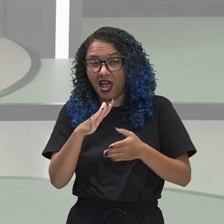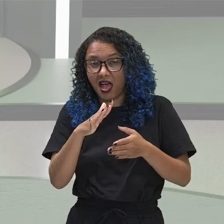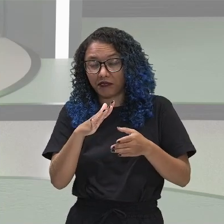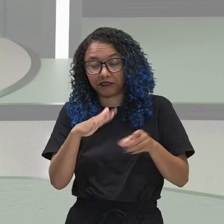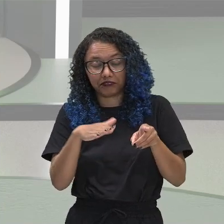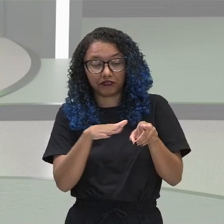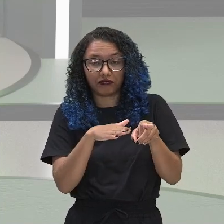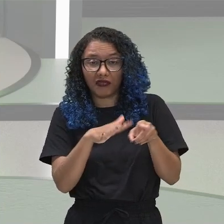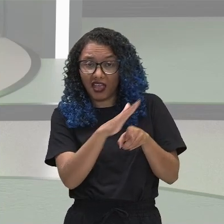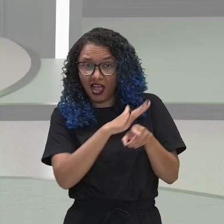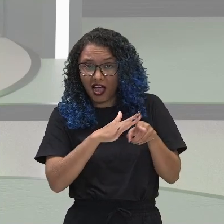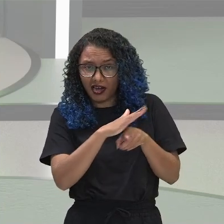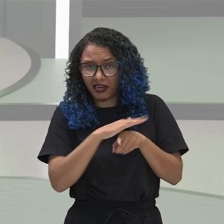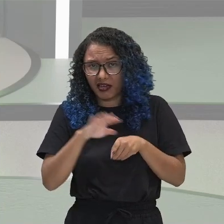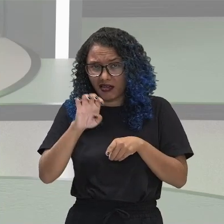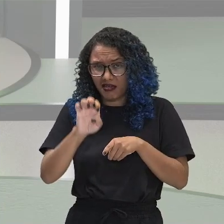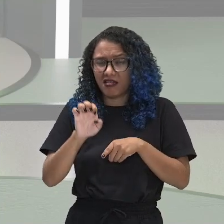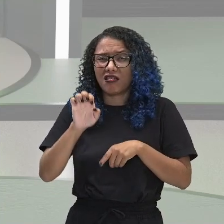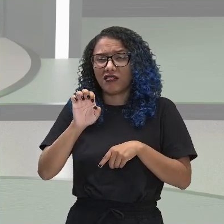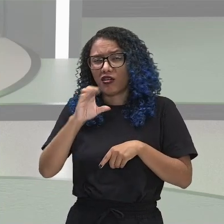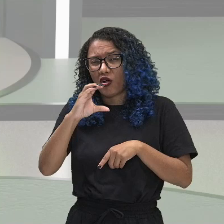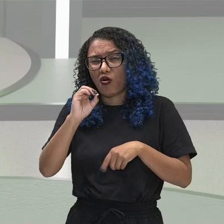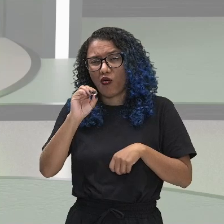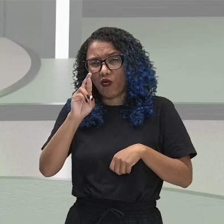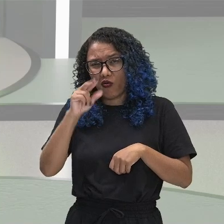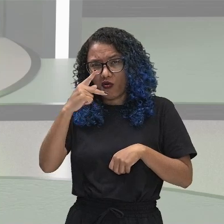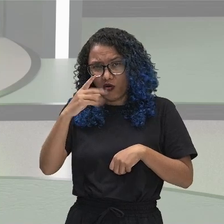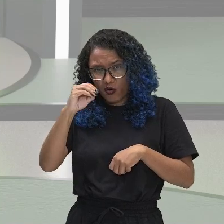ali, esse que vai ser